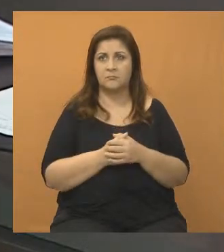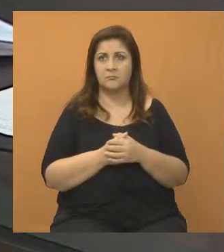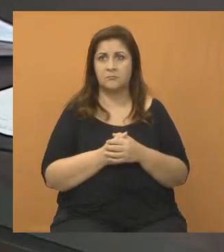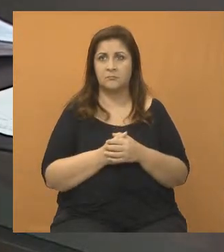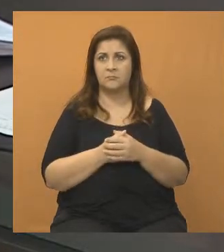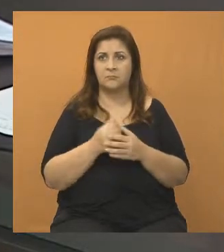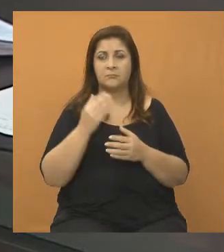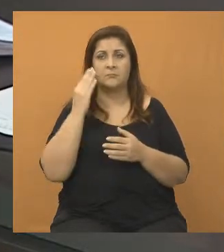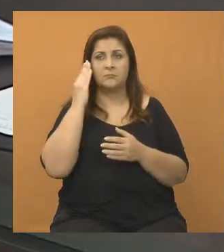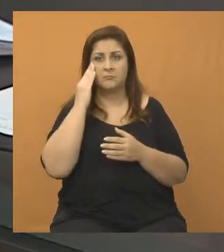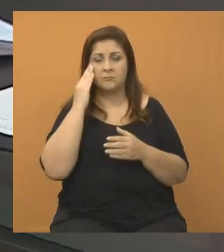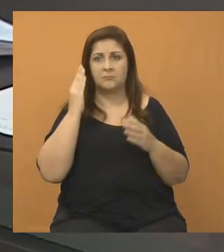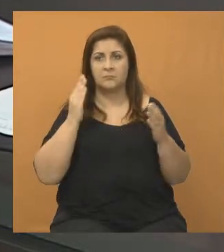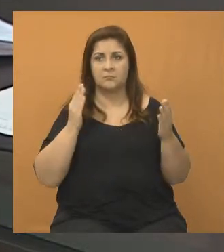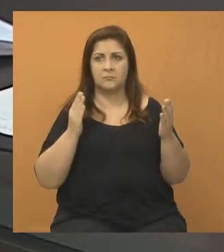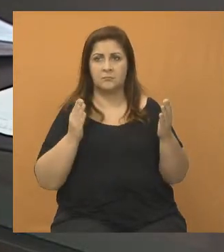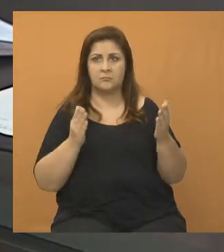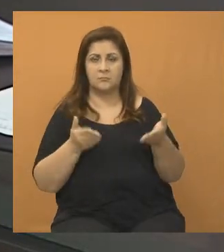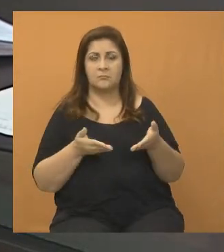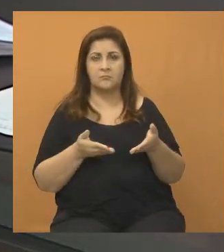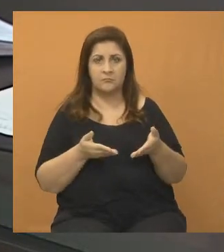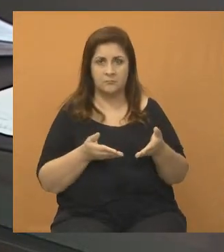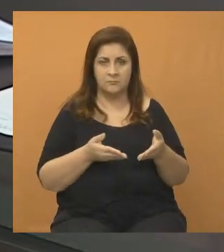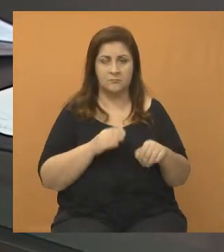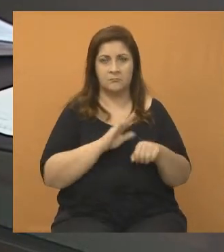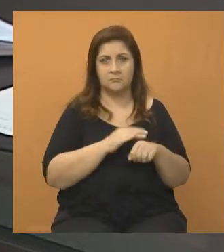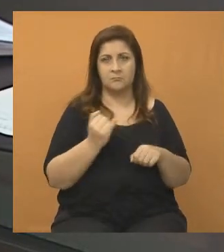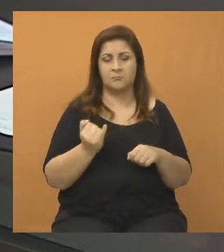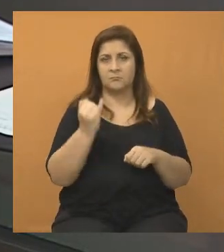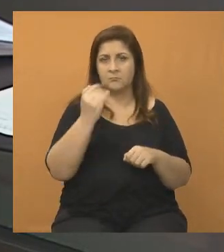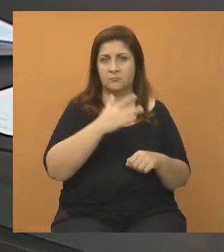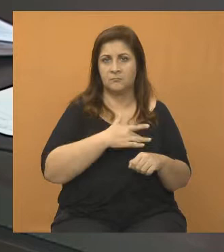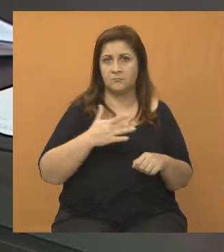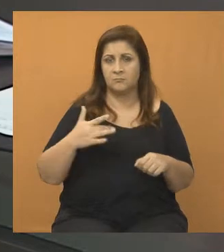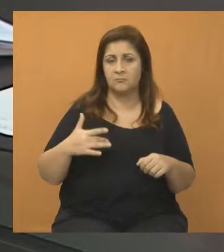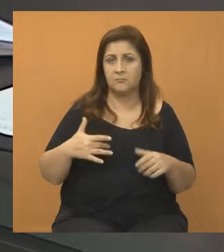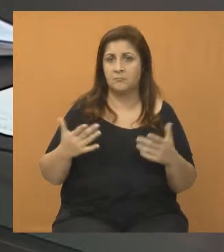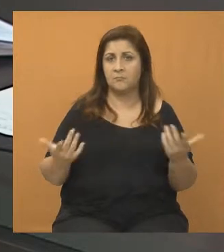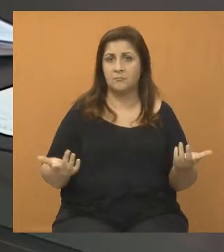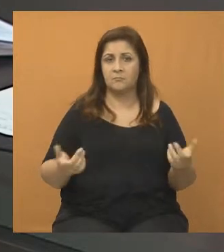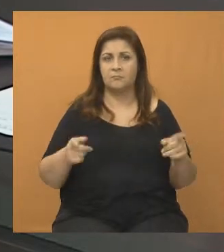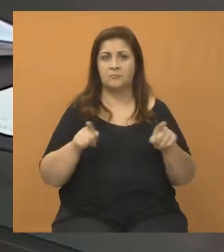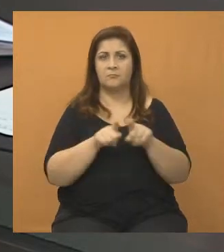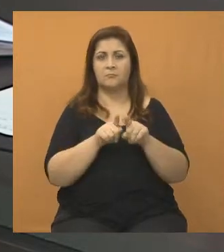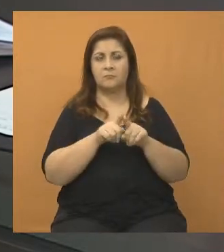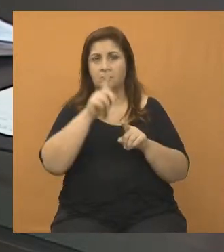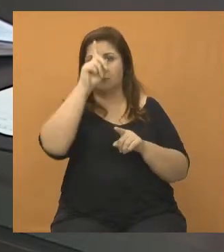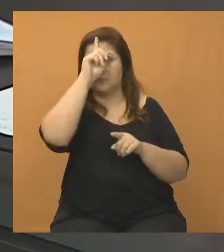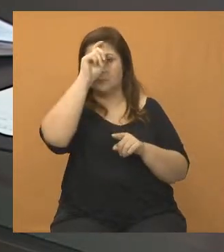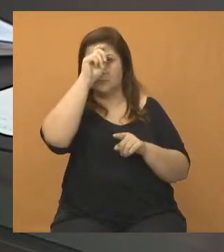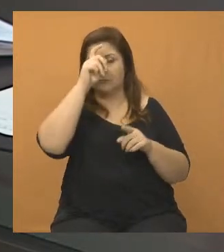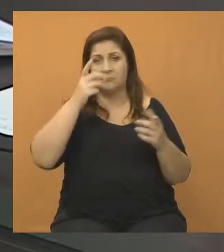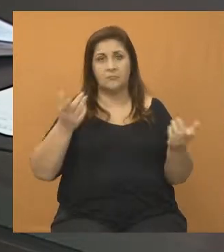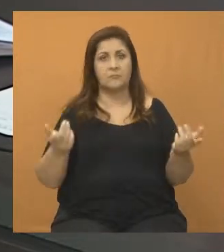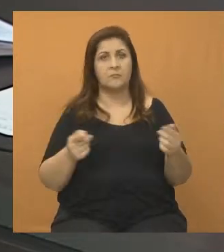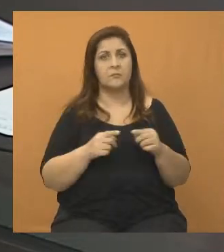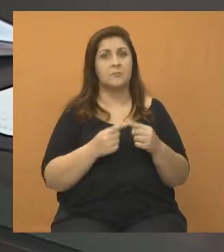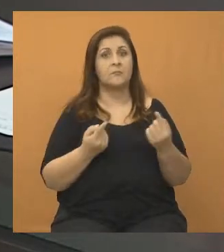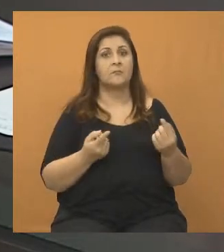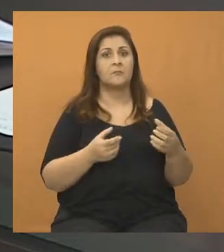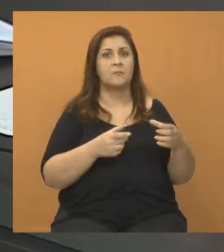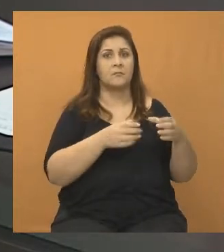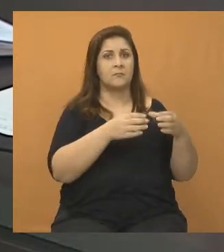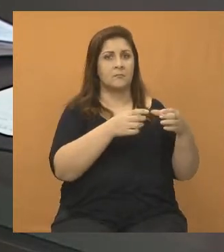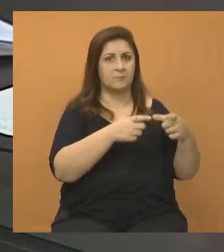hoje com relação à saúde, a desapropriação e a questão do pronto-socorro e a instalação do pronto-socorro, mas o Centro Dia